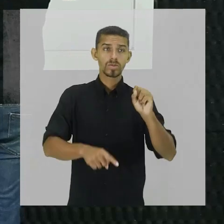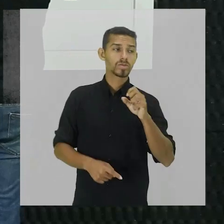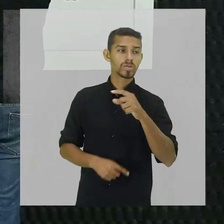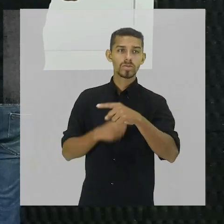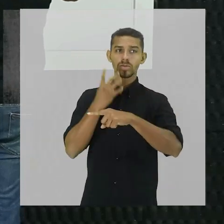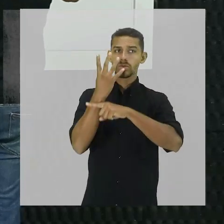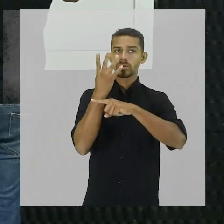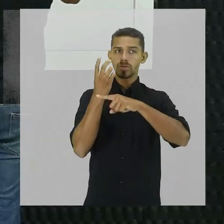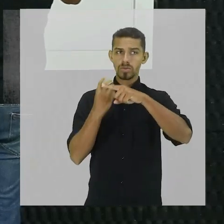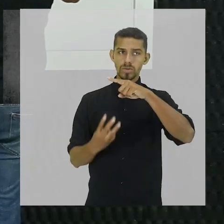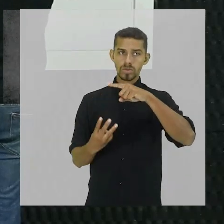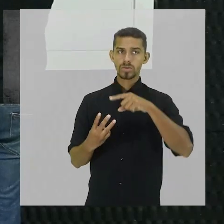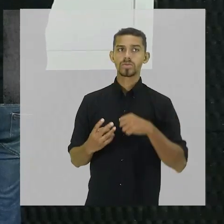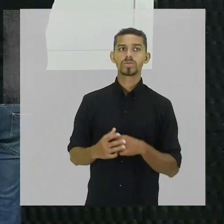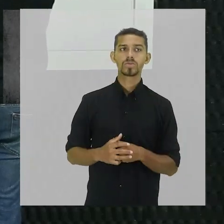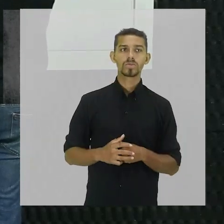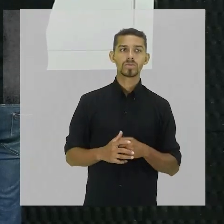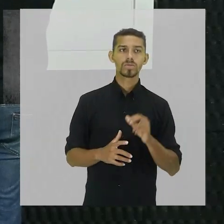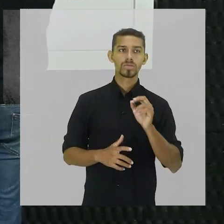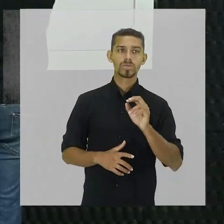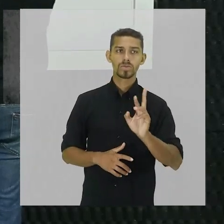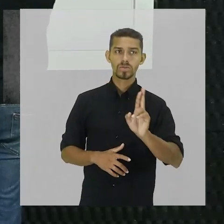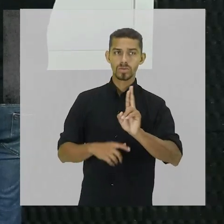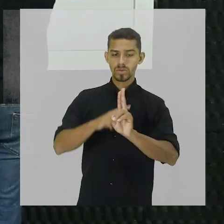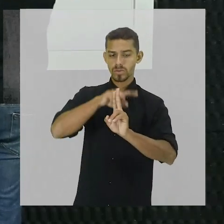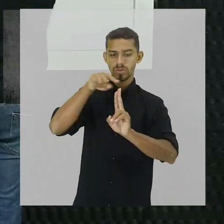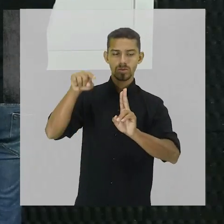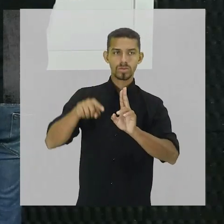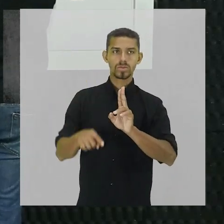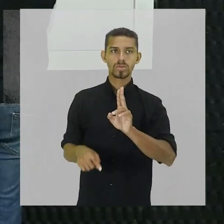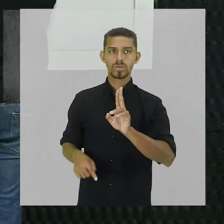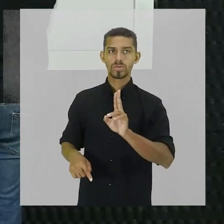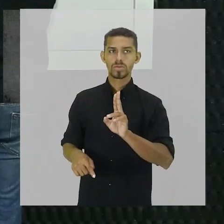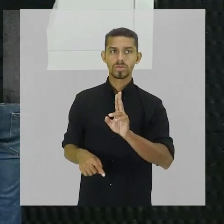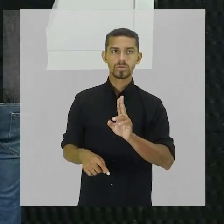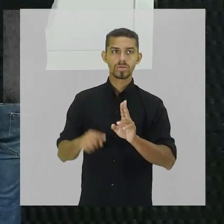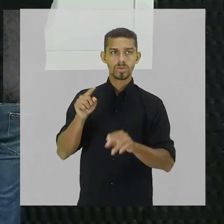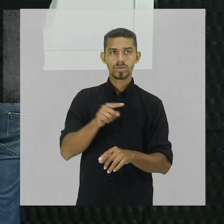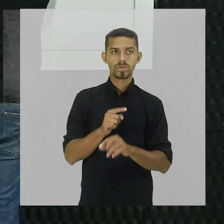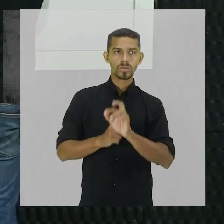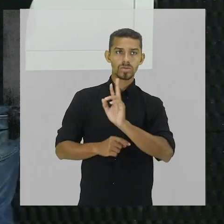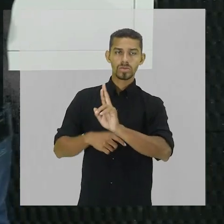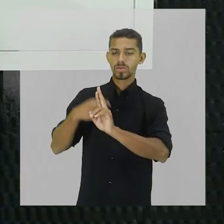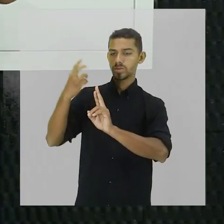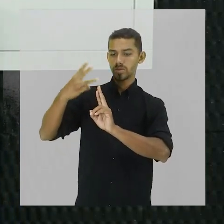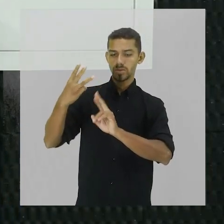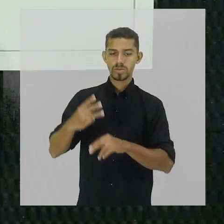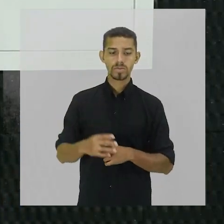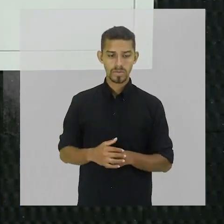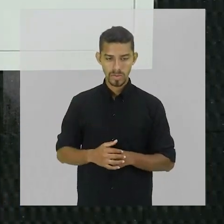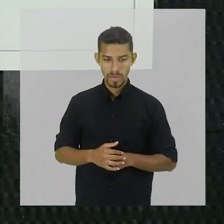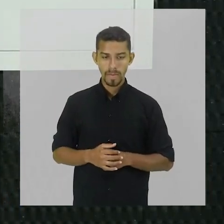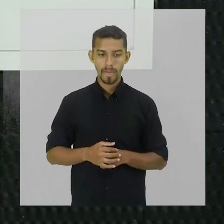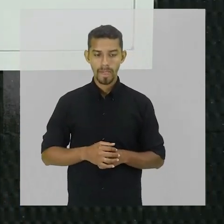4/3 de π vezes r ao cubo.